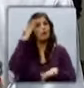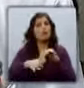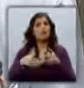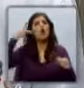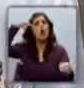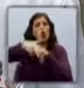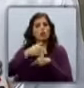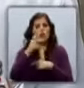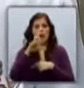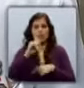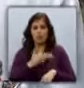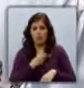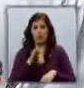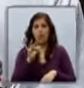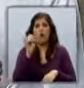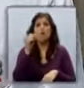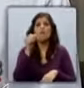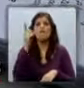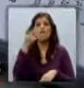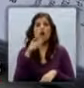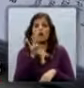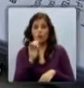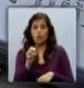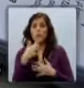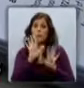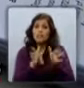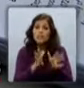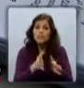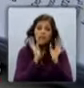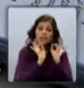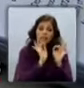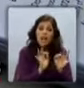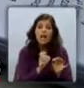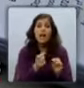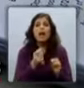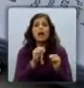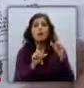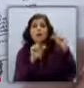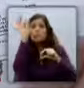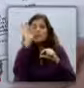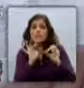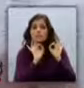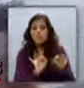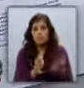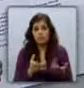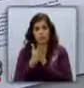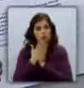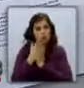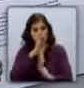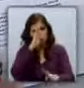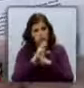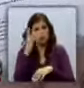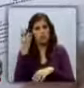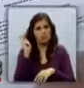que devemos fazer é nas doses recomendadas coisa que não está a acontecer o estudo desenvolvido nos últimos 3 anos foi agora publicado no